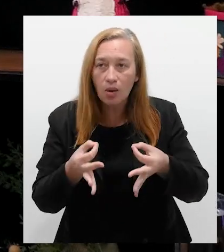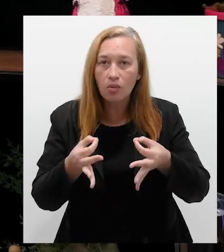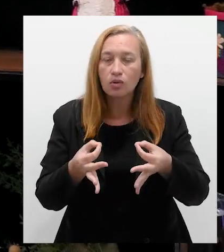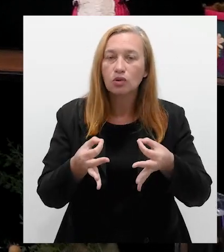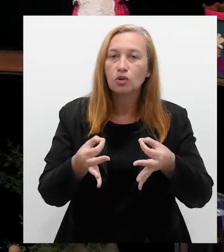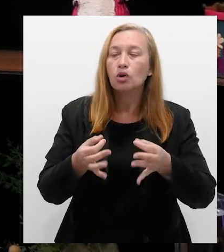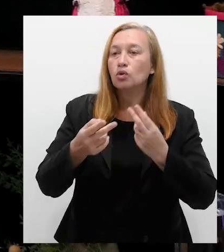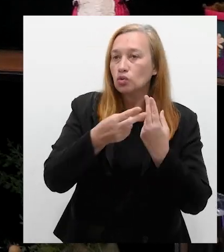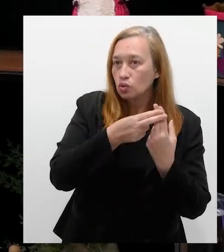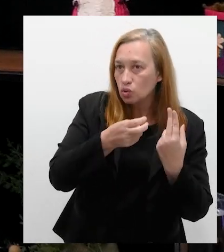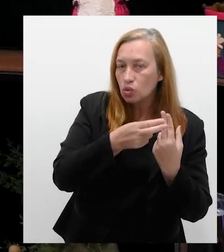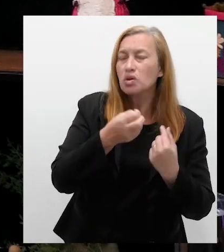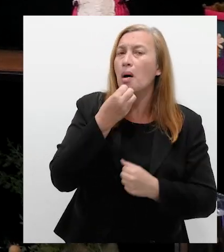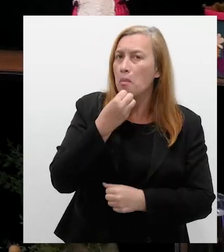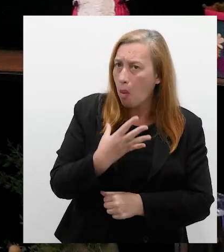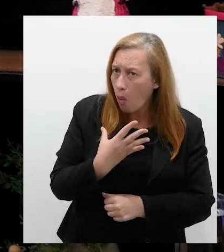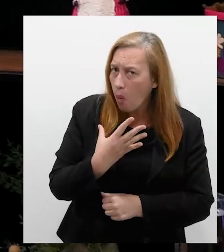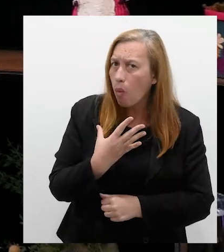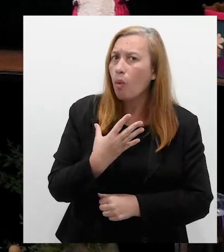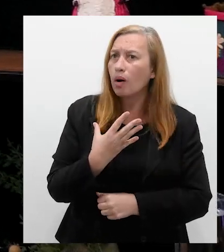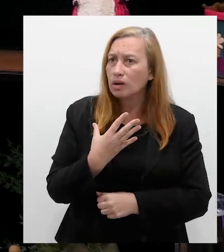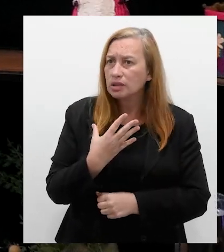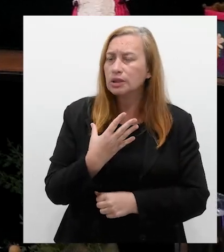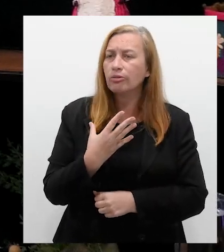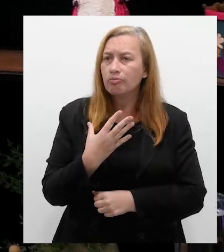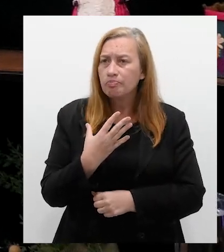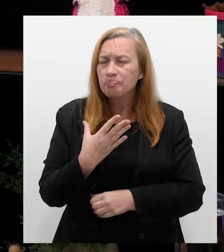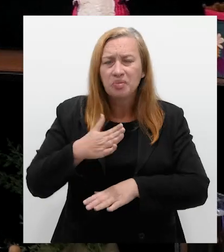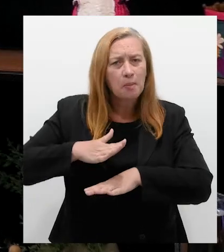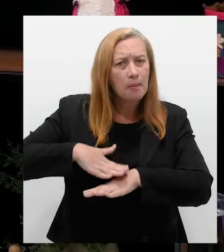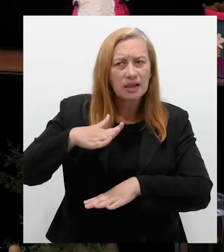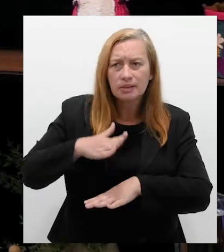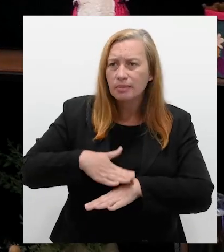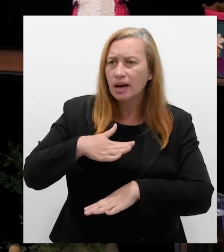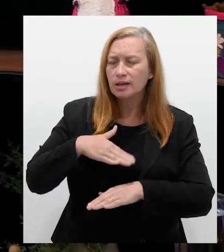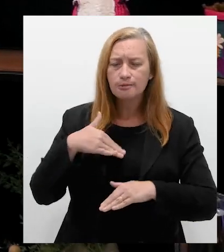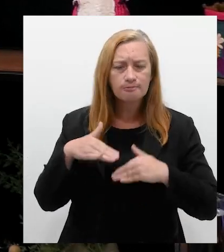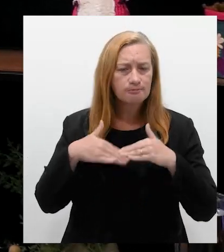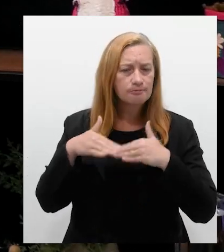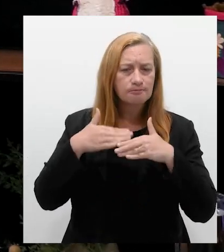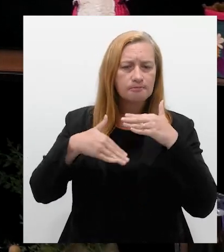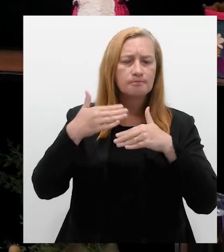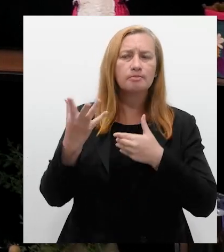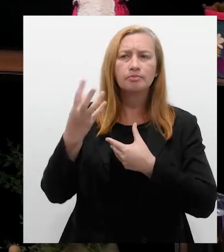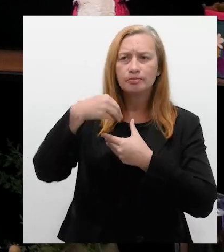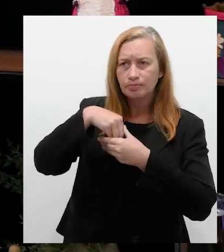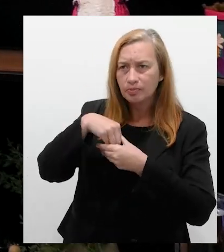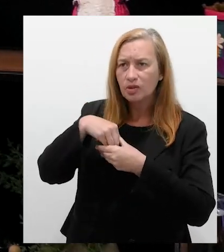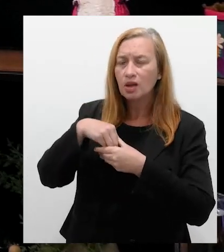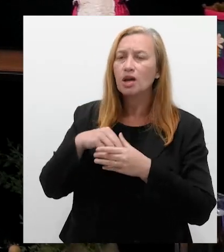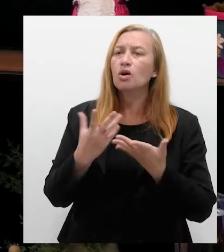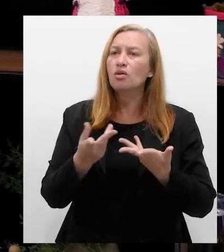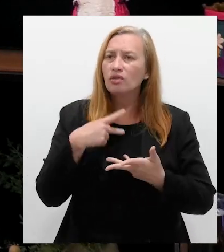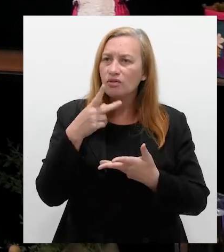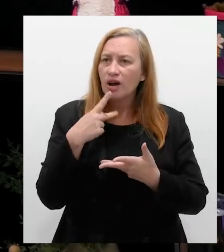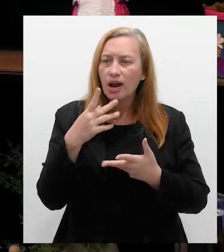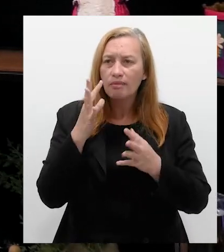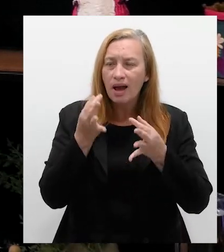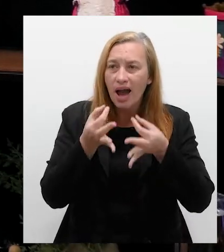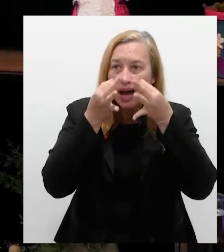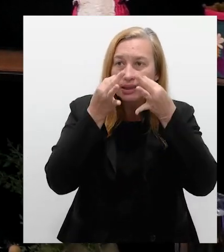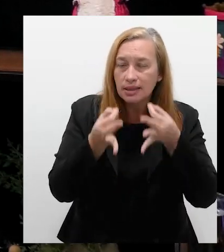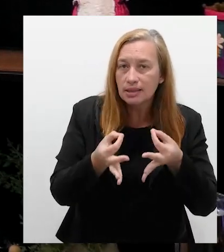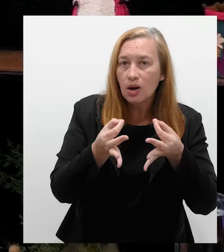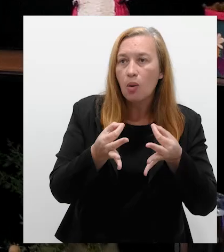SUS ela é muito boa, muito grande, então a cobertura ela cada vez está maior dentro disso, que no caso, quando a gente fala atenção